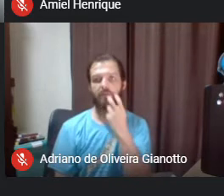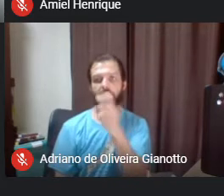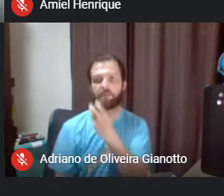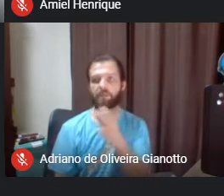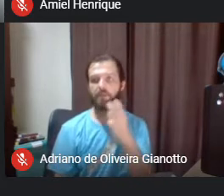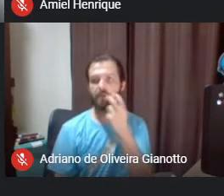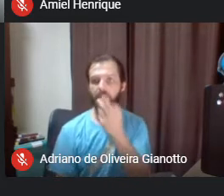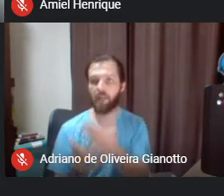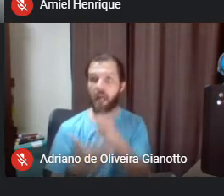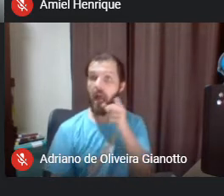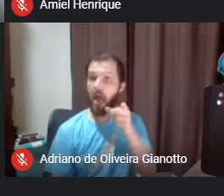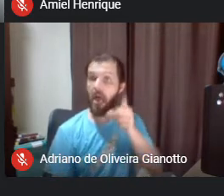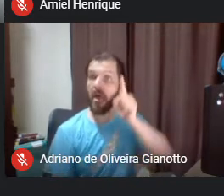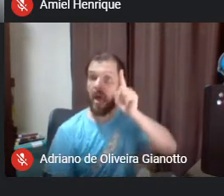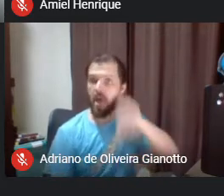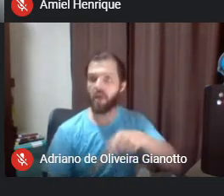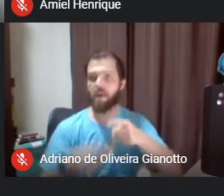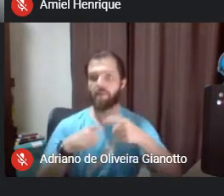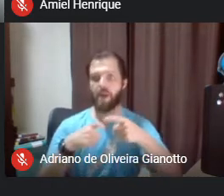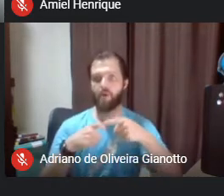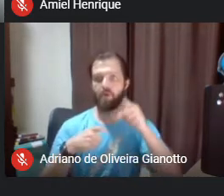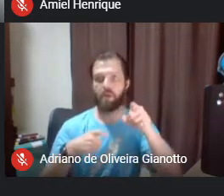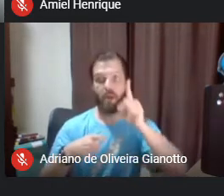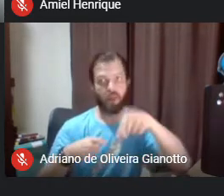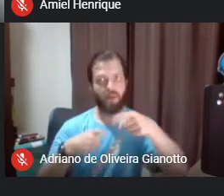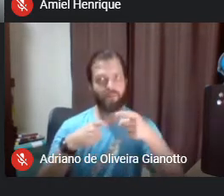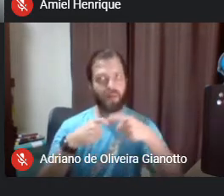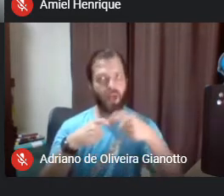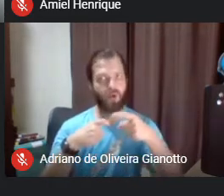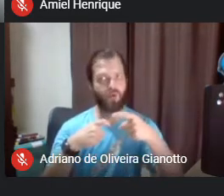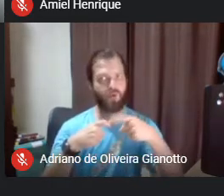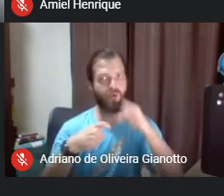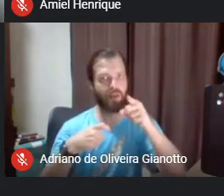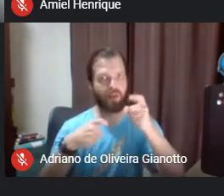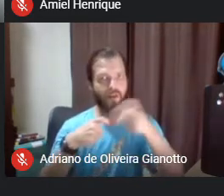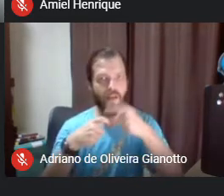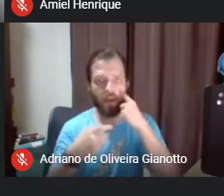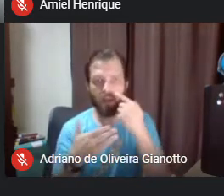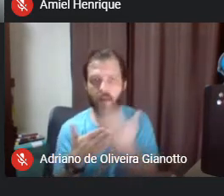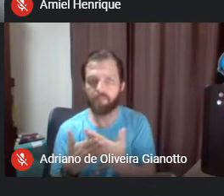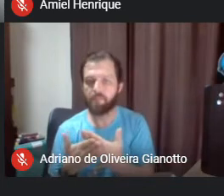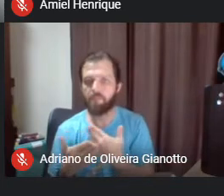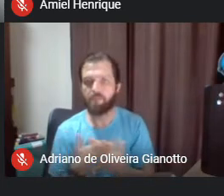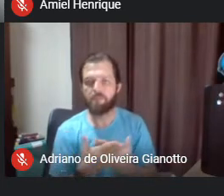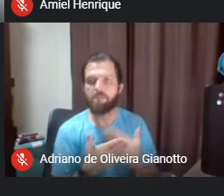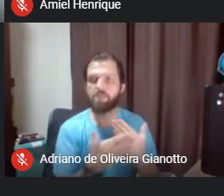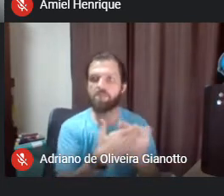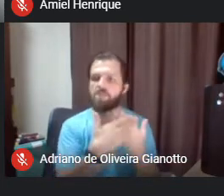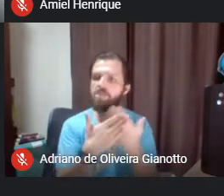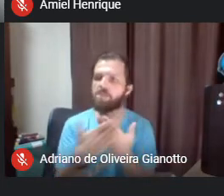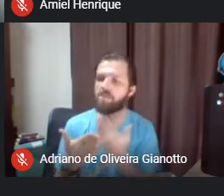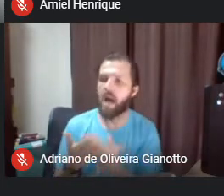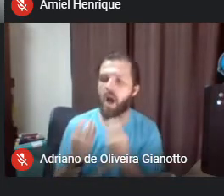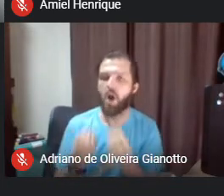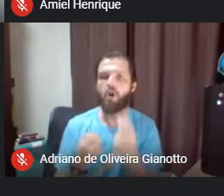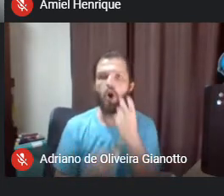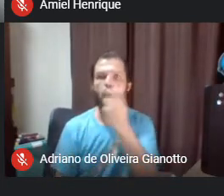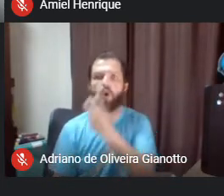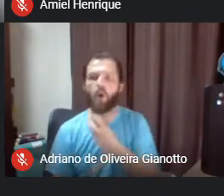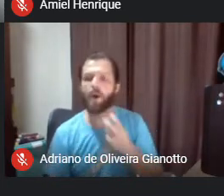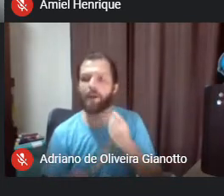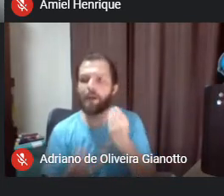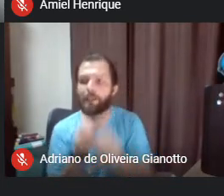proposta metodológica que é a metodologia oralista. Então, ele era um médico, ele começou